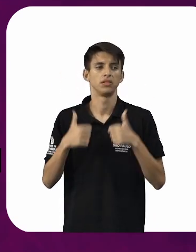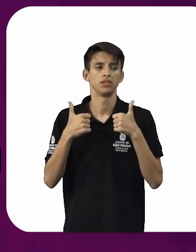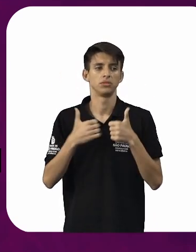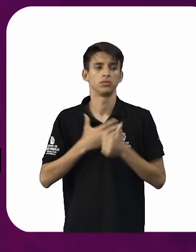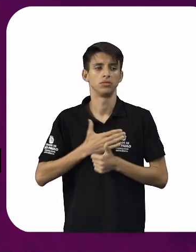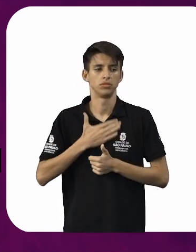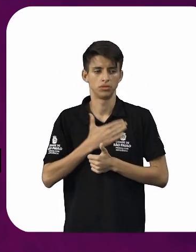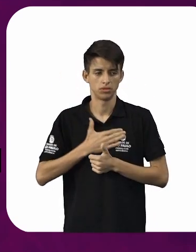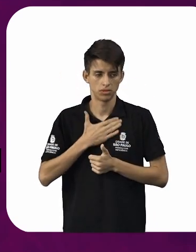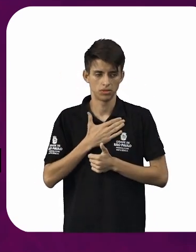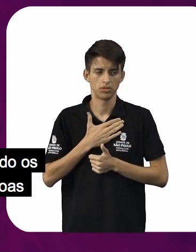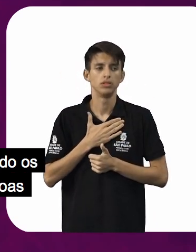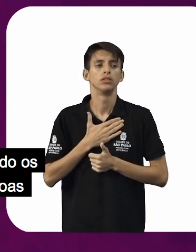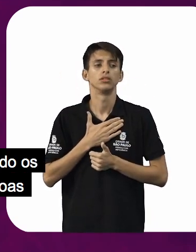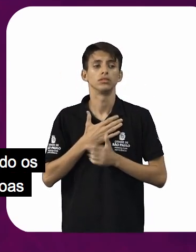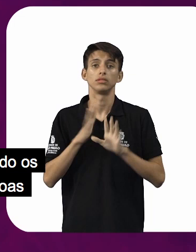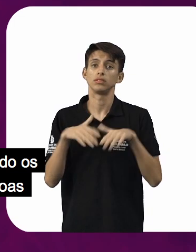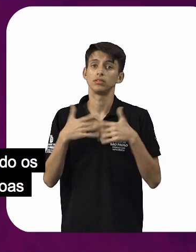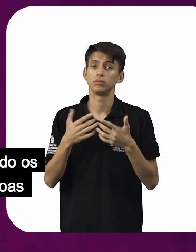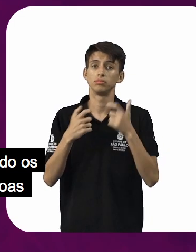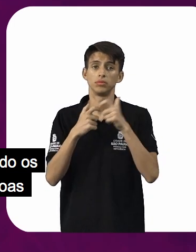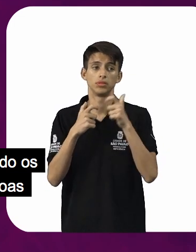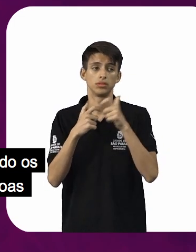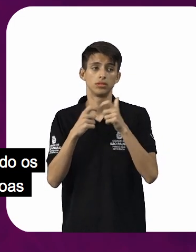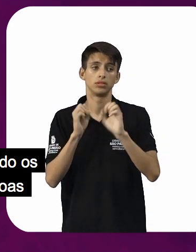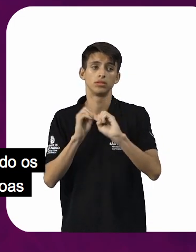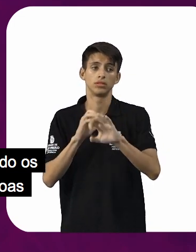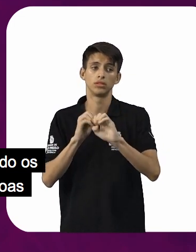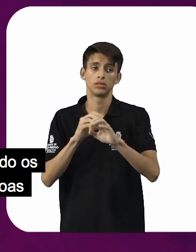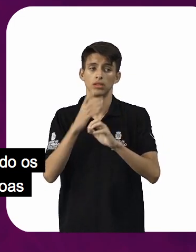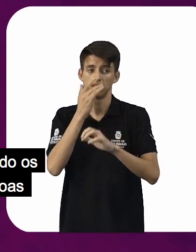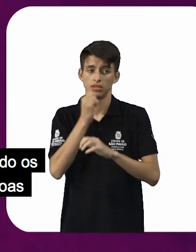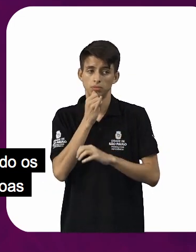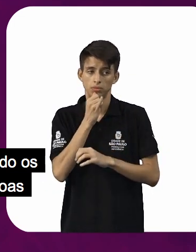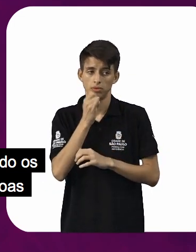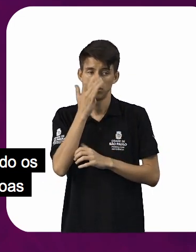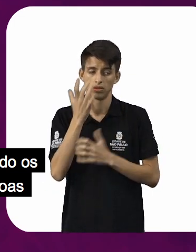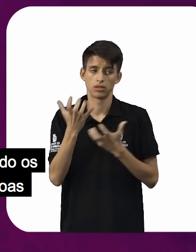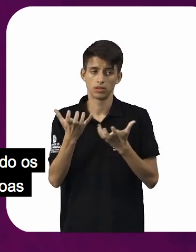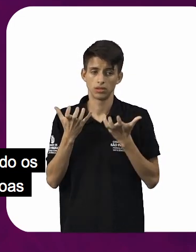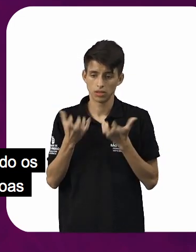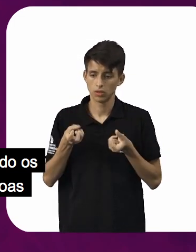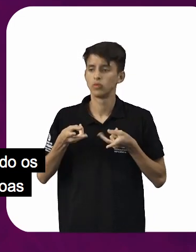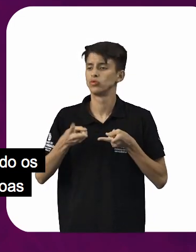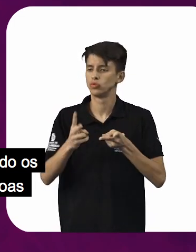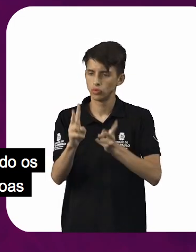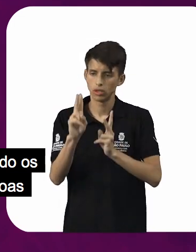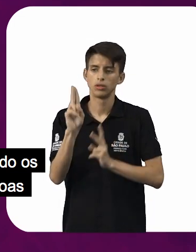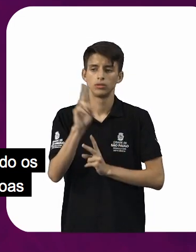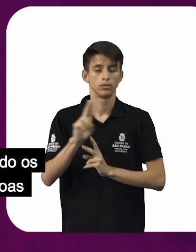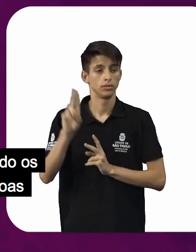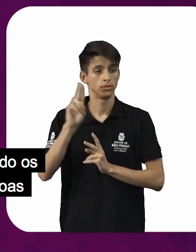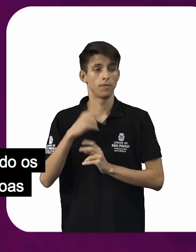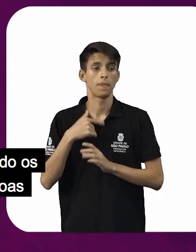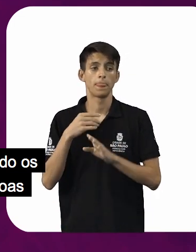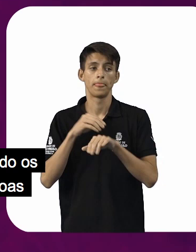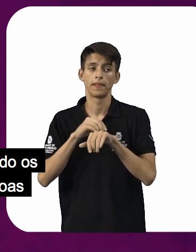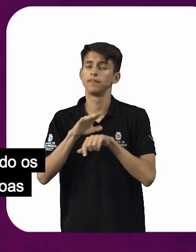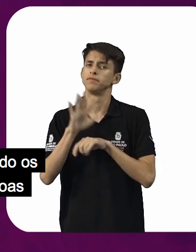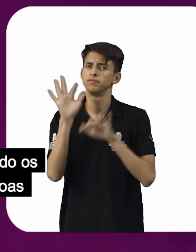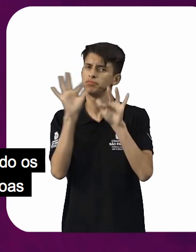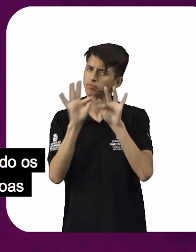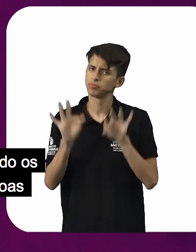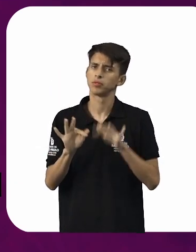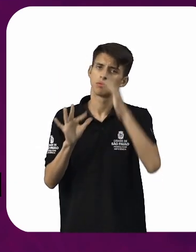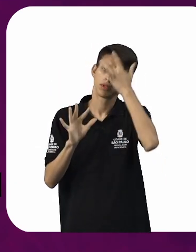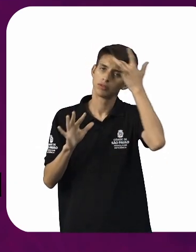sempre digo, o Conselho Federal de Medicina leva essas pessoas para dizer que ele quer continuar fazendo isso, autorizando médicos a fazerem isso. Eu sempre digo, eu fico muito feliz por